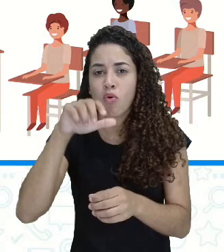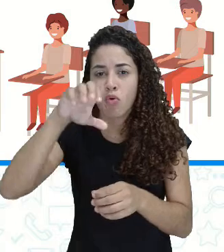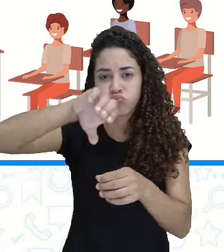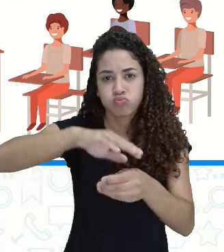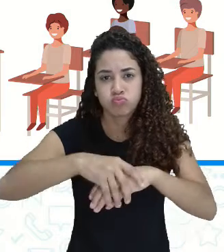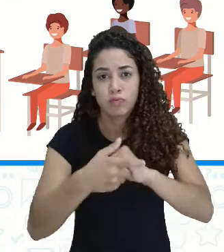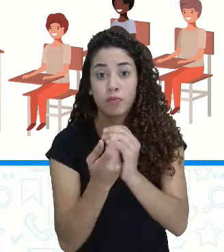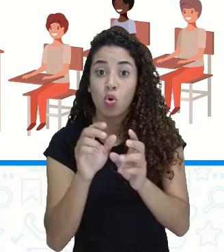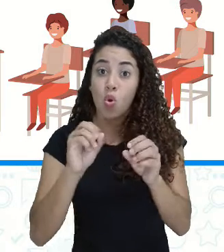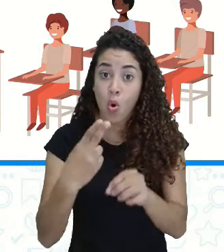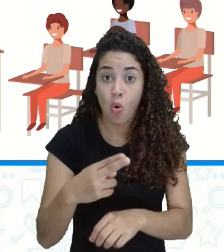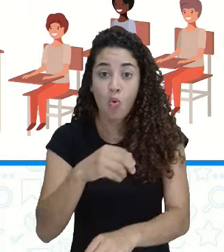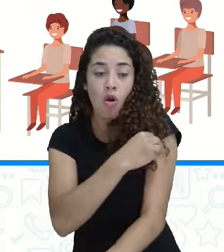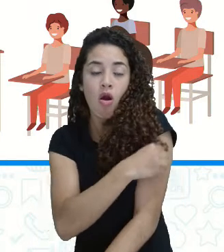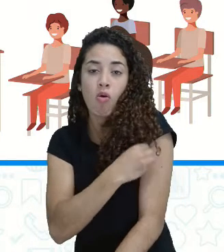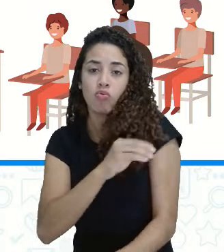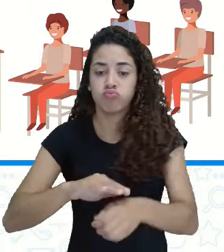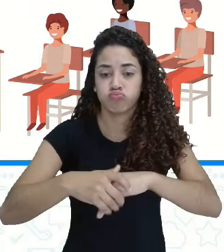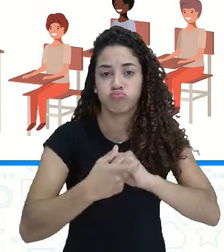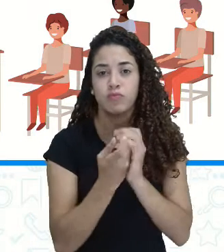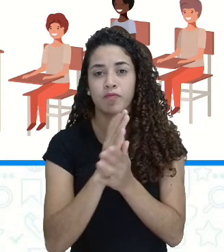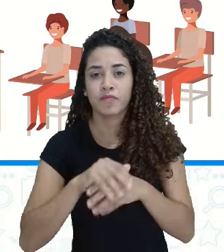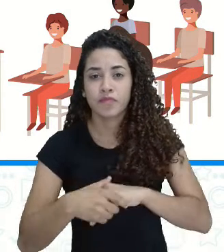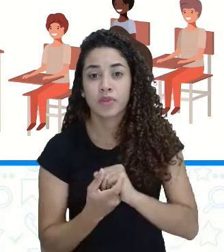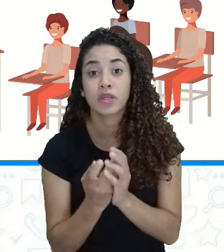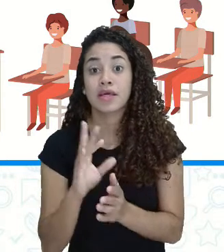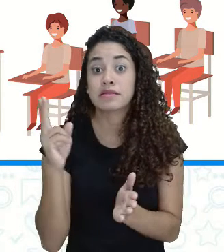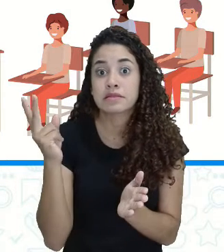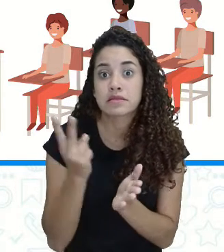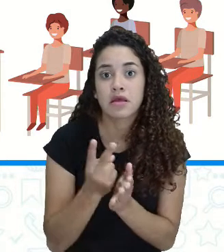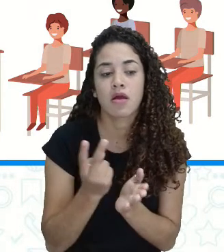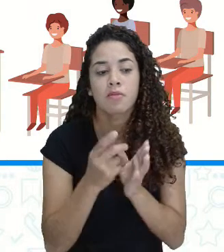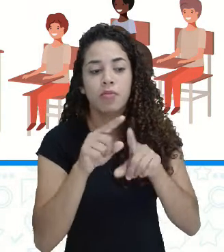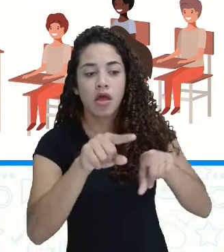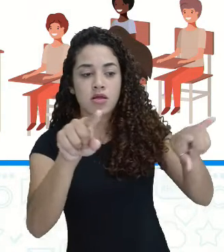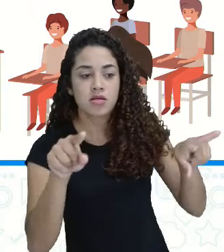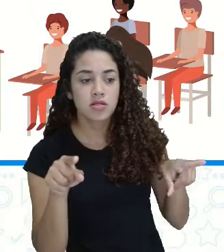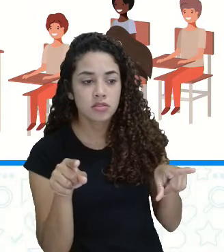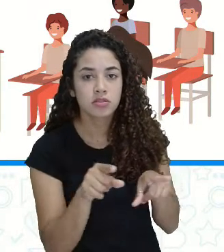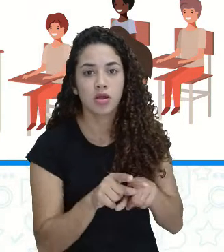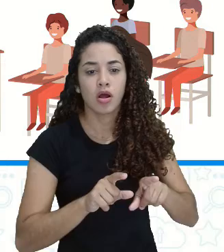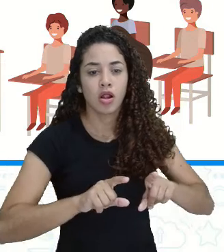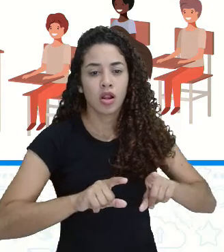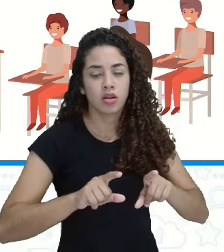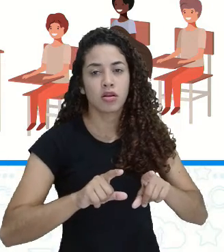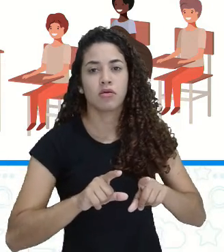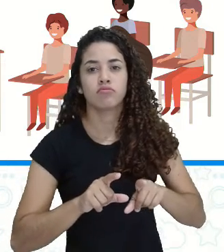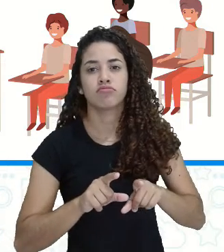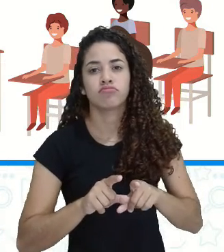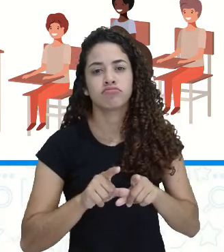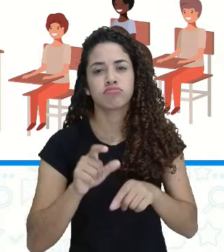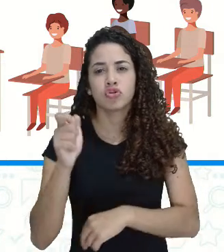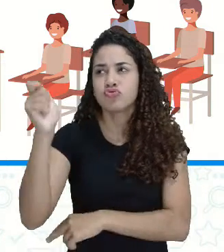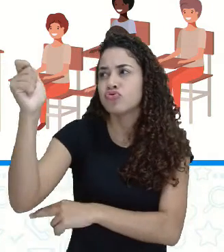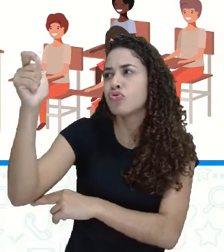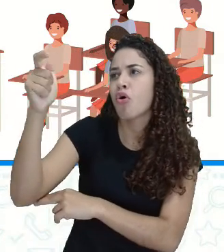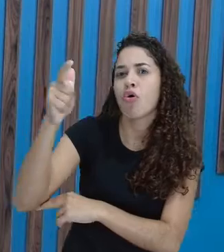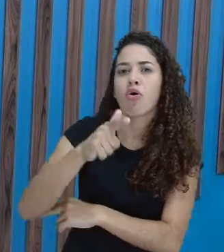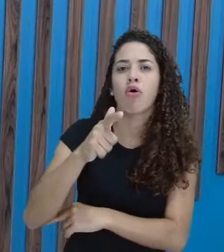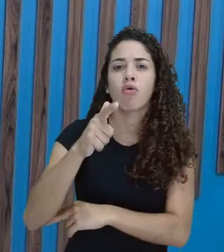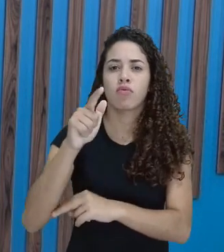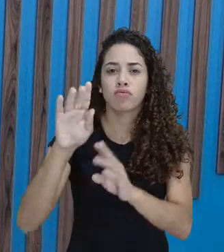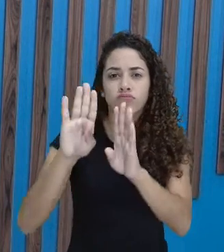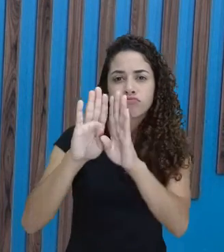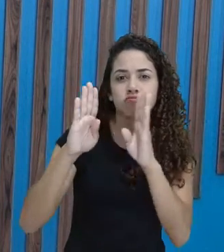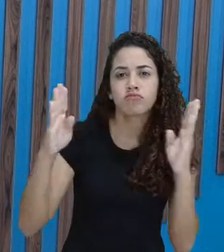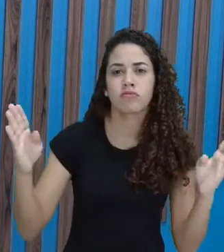gel sempre que possível. E manter sempre as salas bem arejada, quer dizer, nesse período